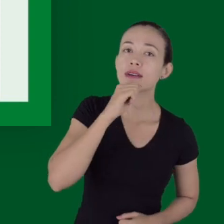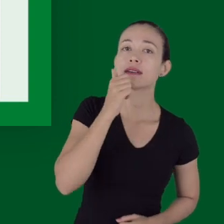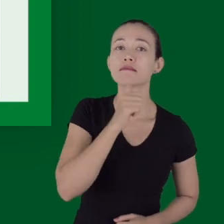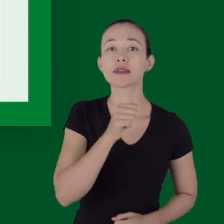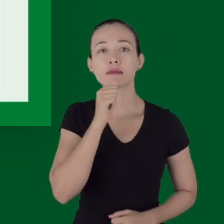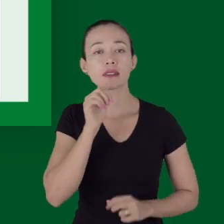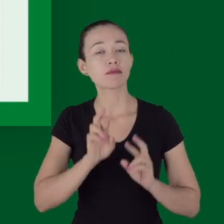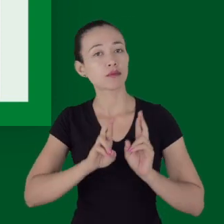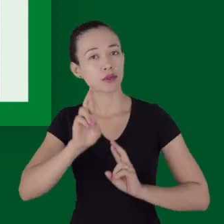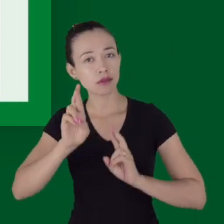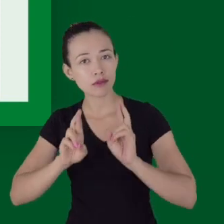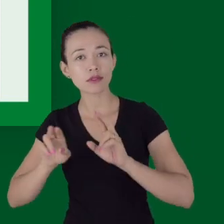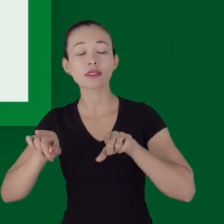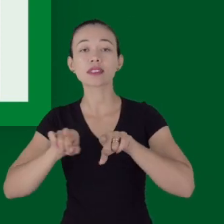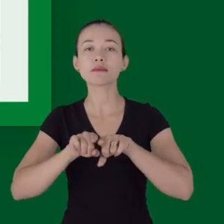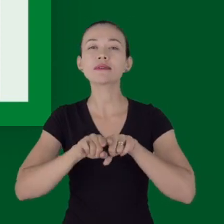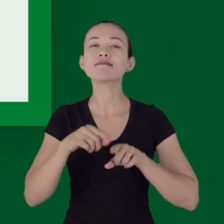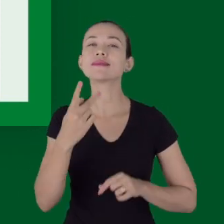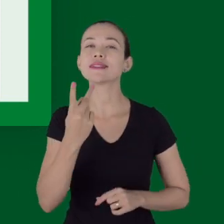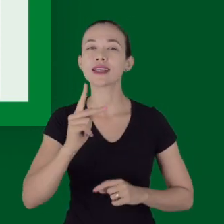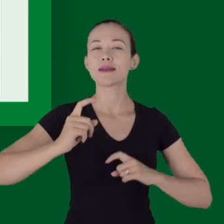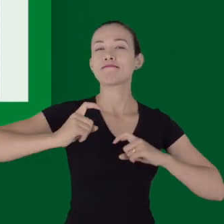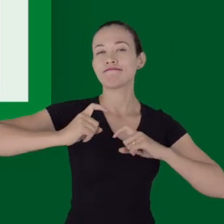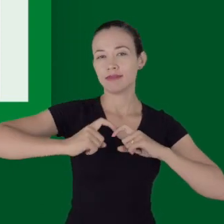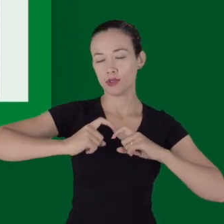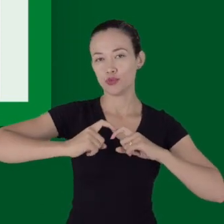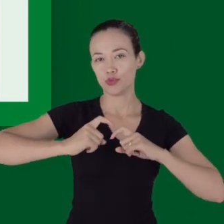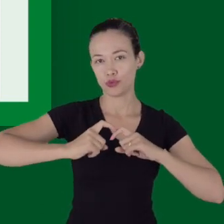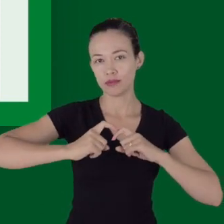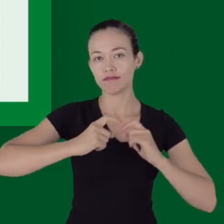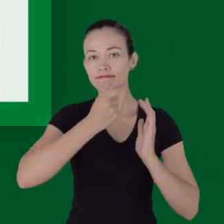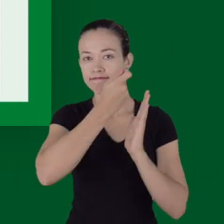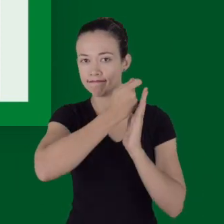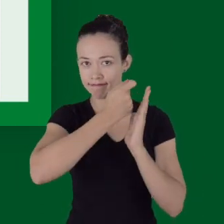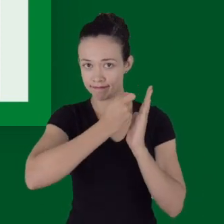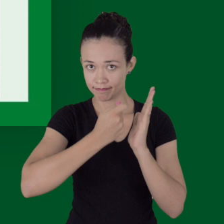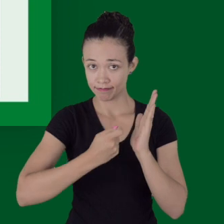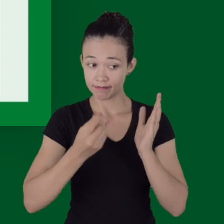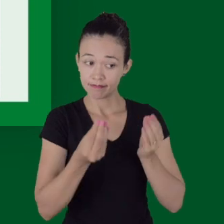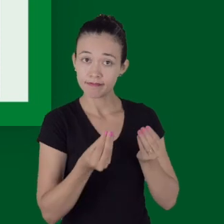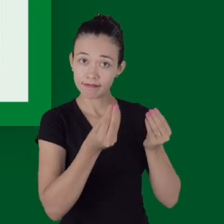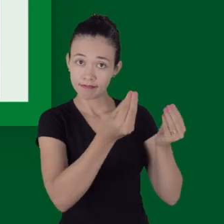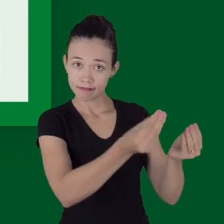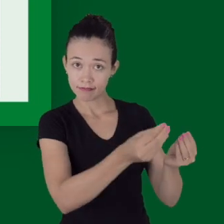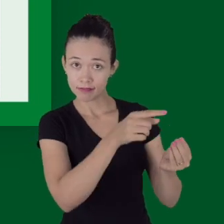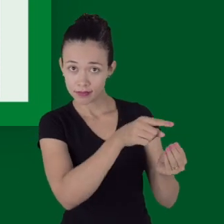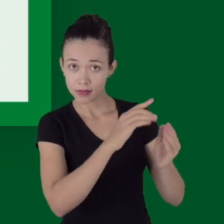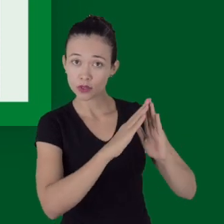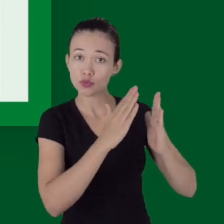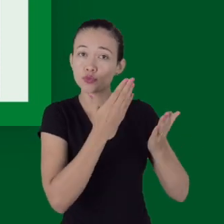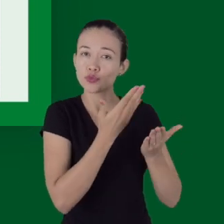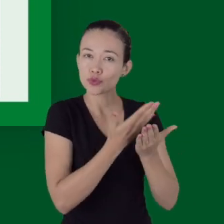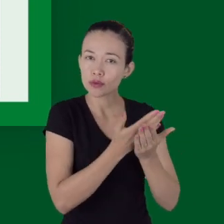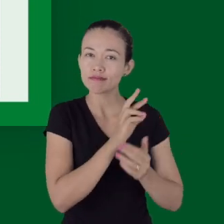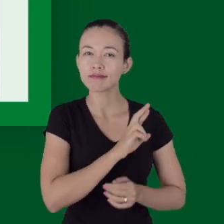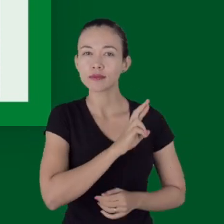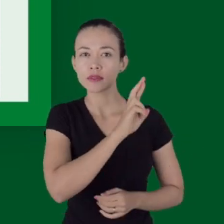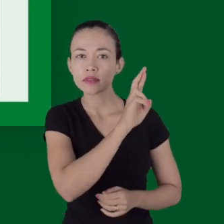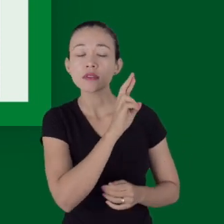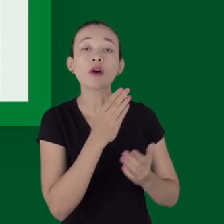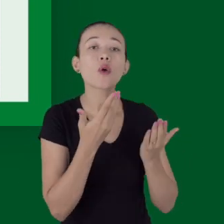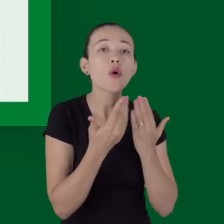criança. Ele deve ser entregue e discutido com a equipe escolar ponto a ponto, tirando as dúvidas,